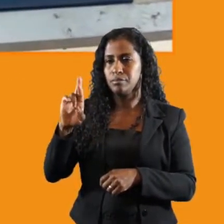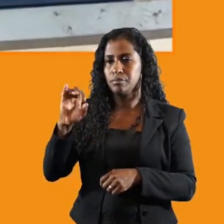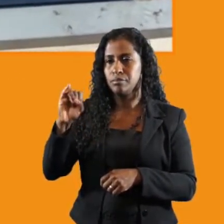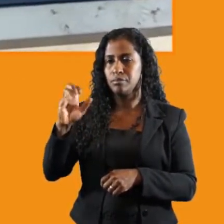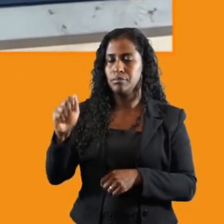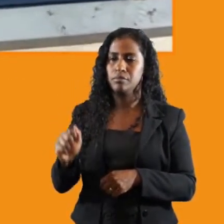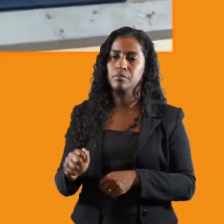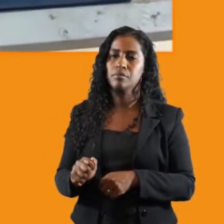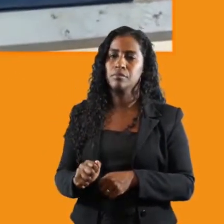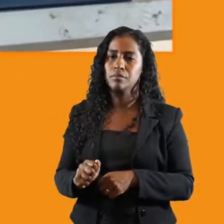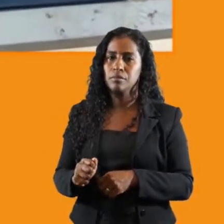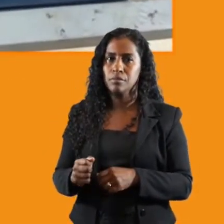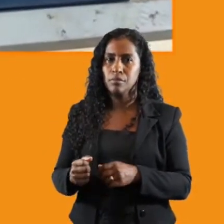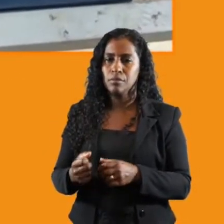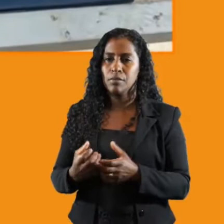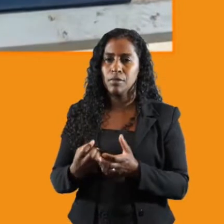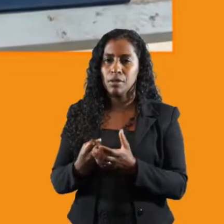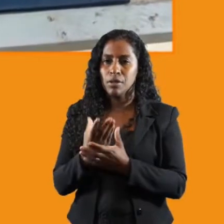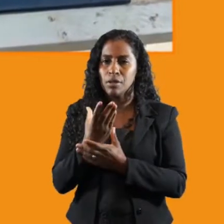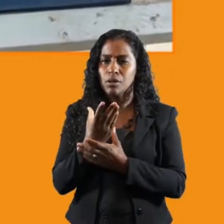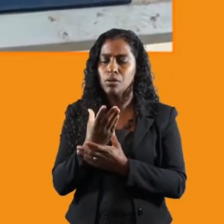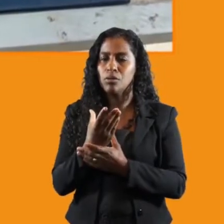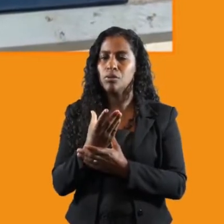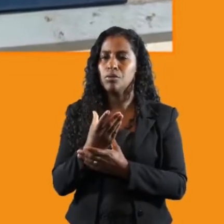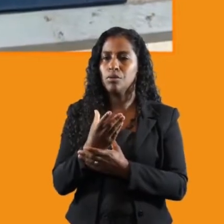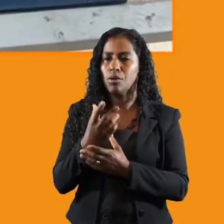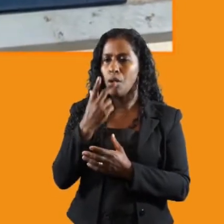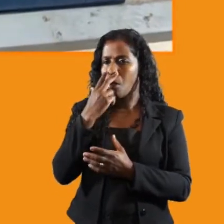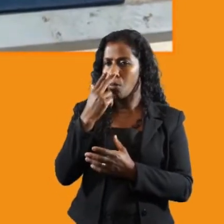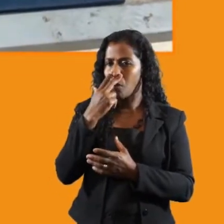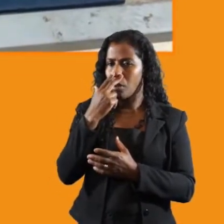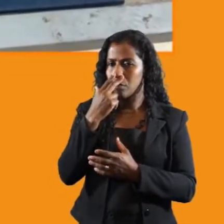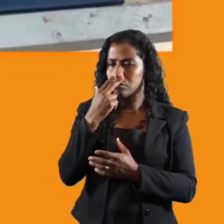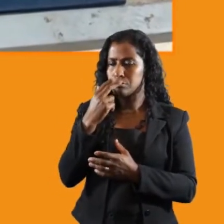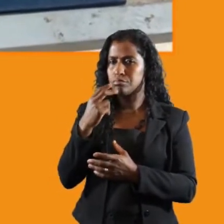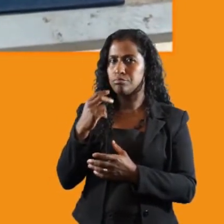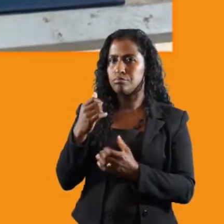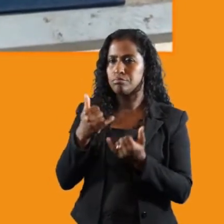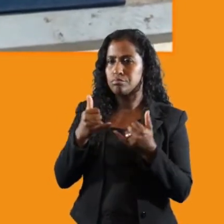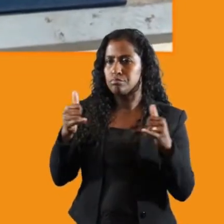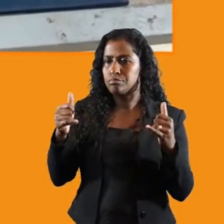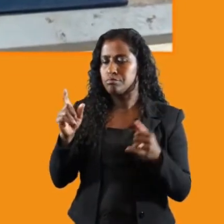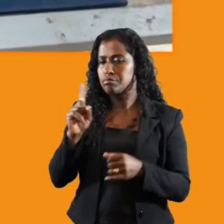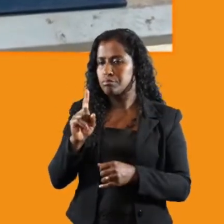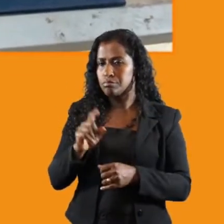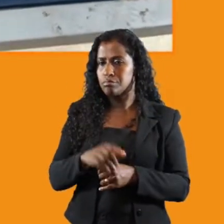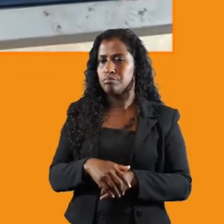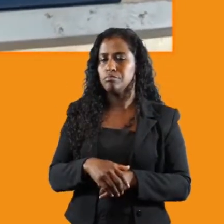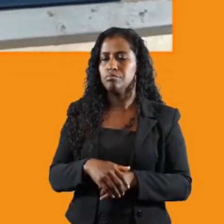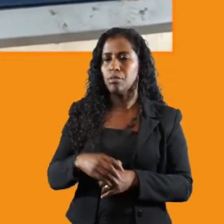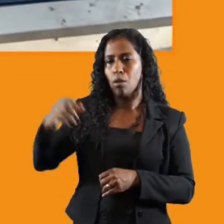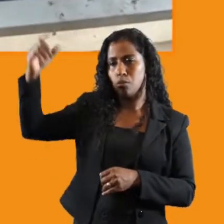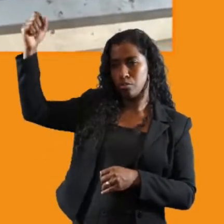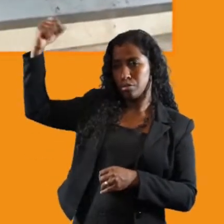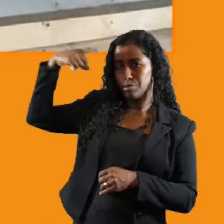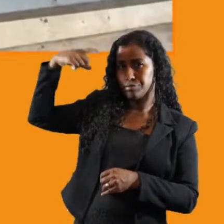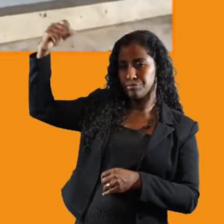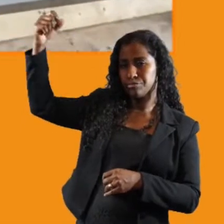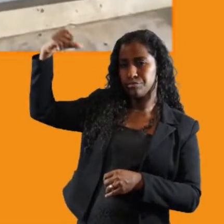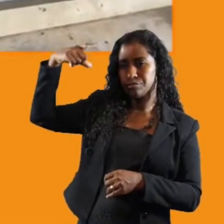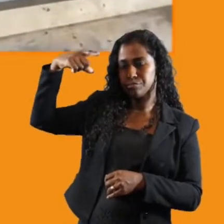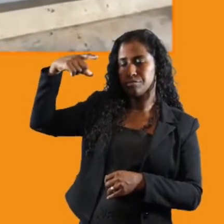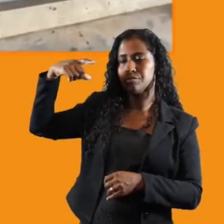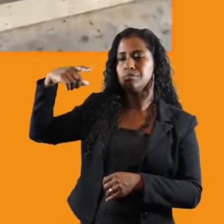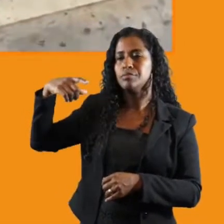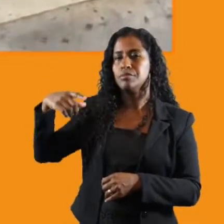o consumo nem sempre coincidem devido à característica intermitente e aleatória da radiação solar ao longo do tempo. A presença de